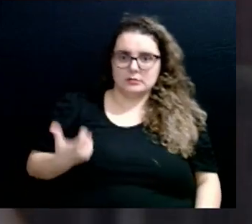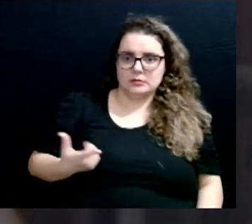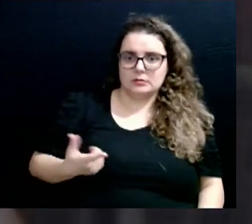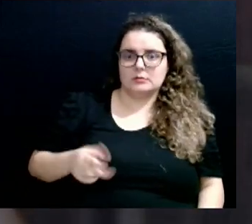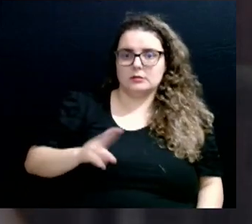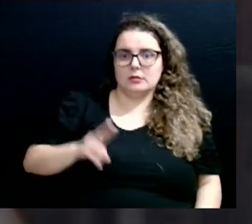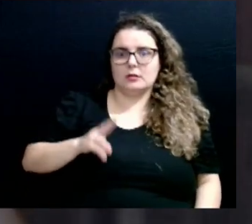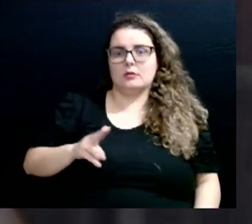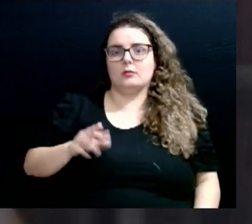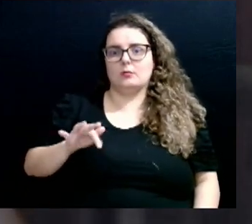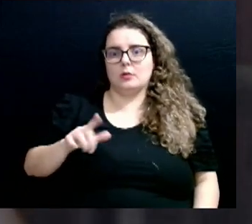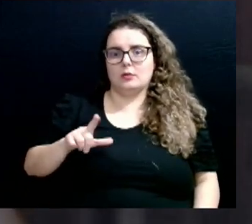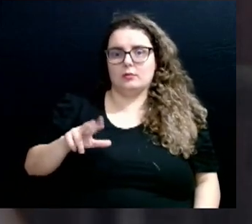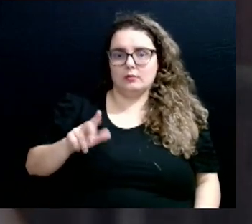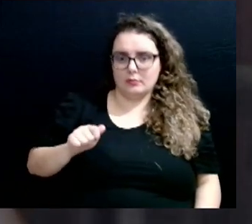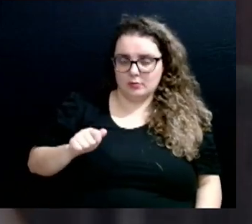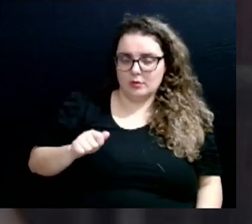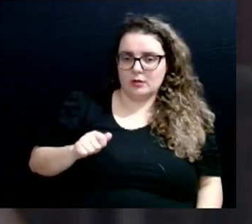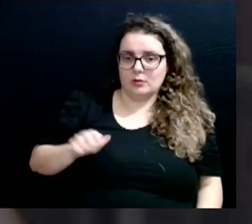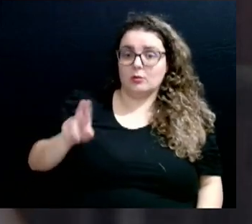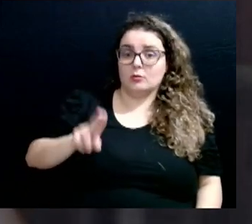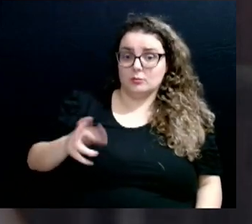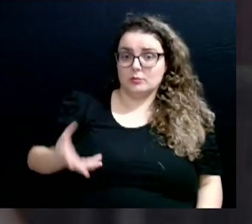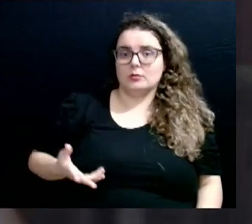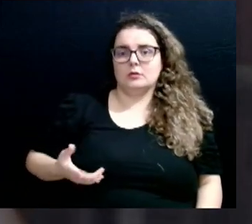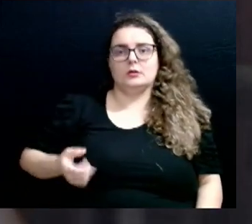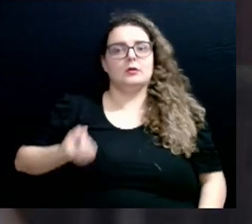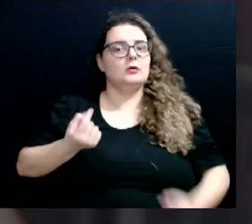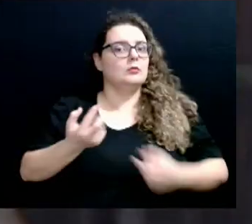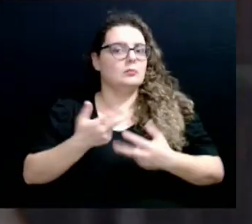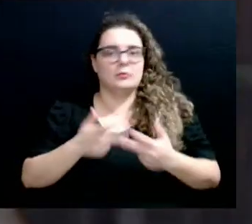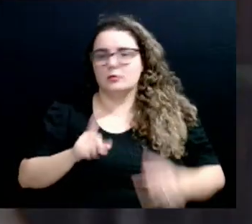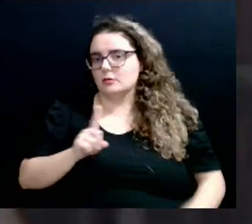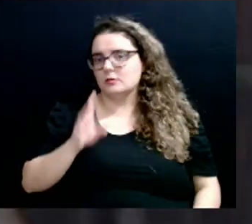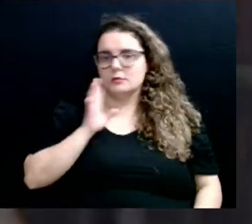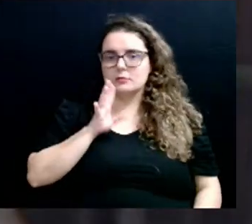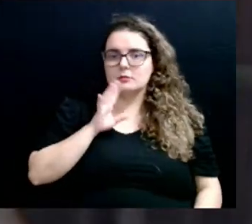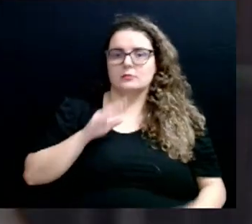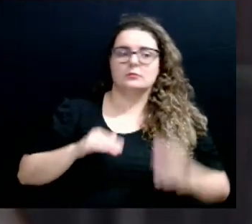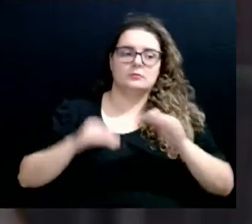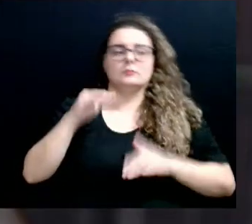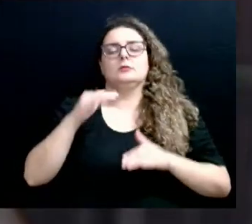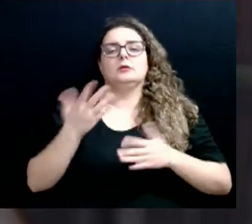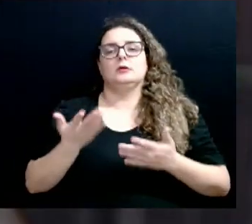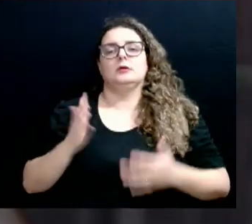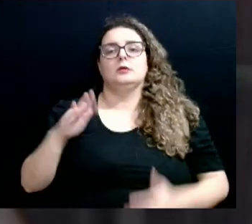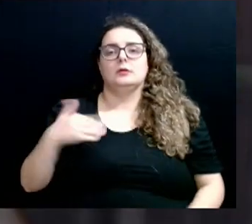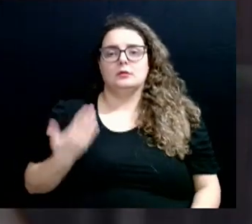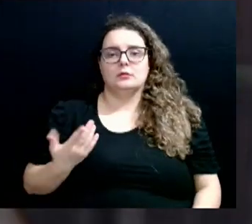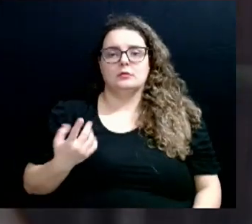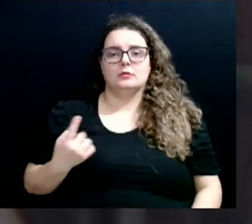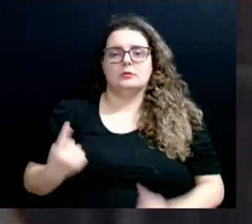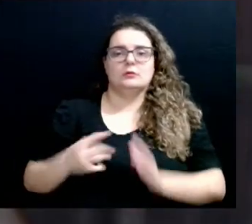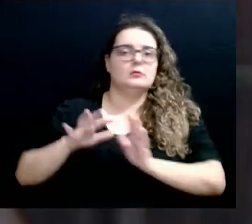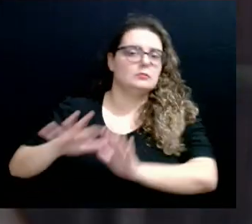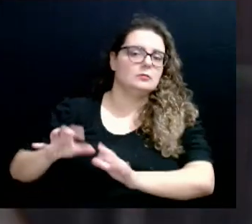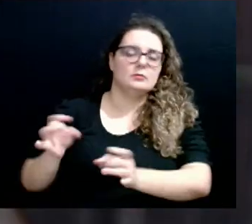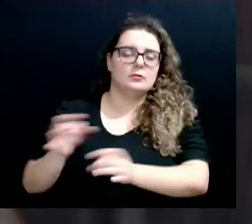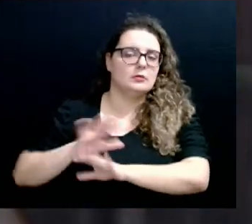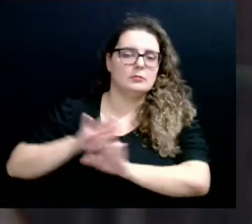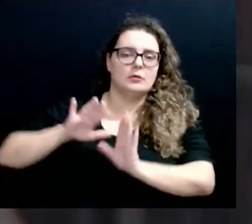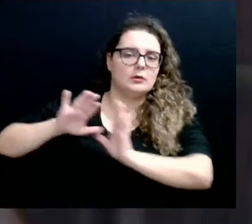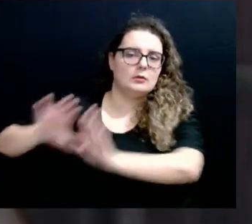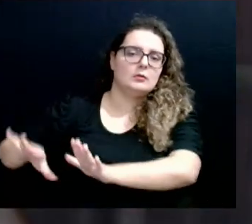sendo usado como uma fuga, algo não está legal, está desajustado. E aí quando você se isola, acabou tudo, você entra em